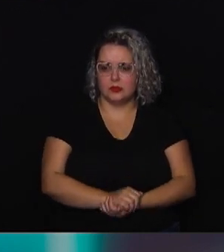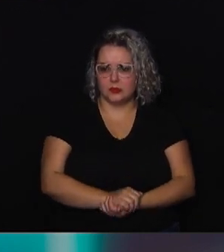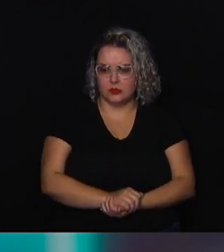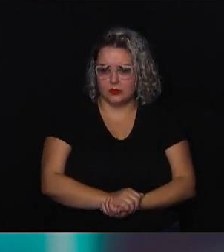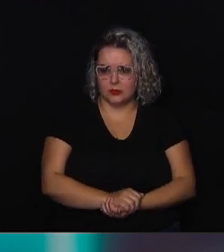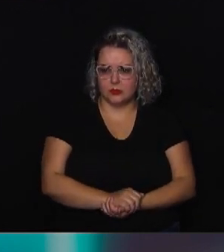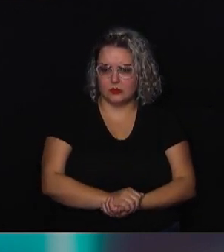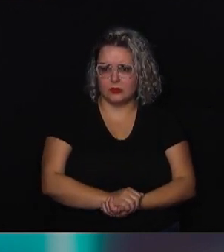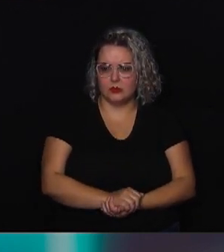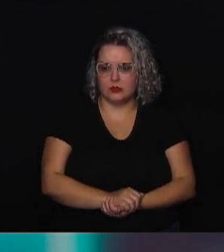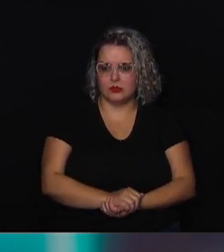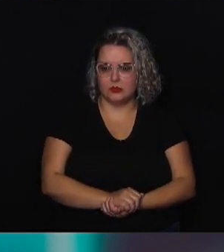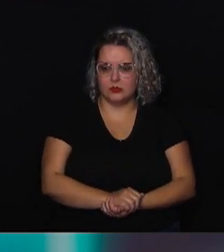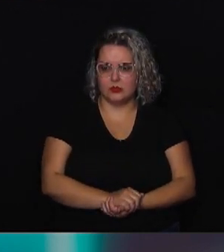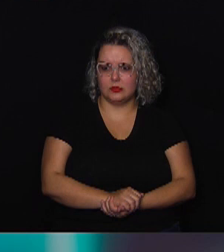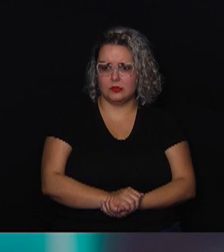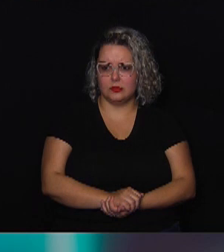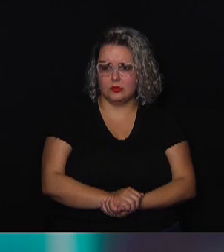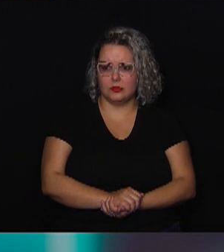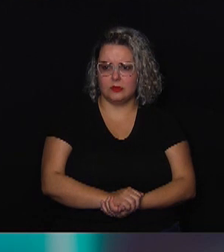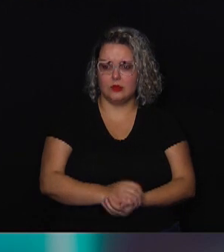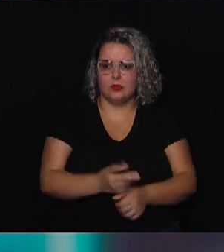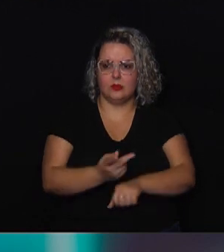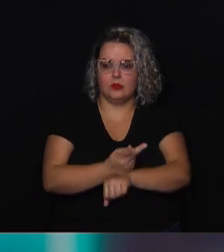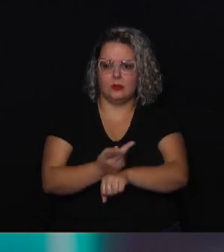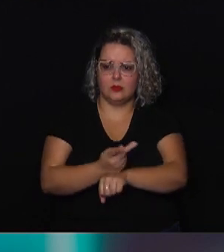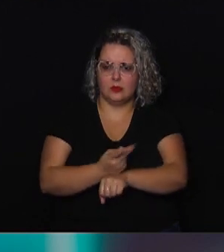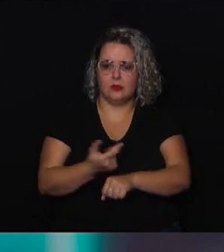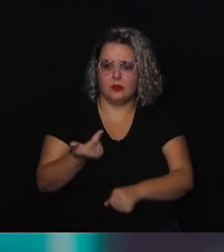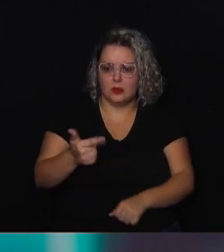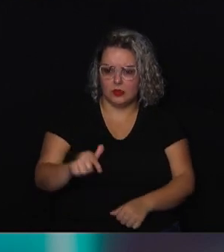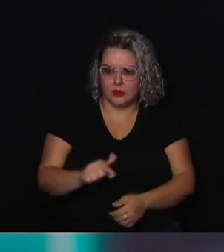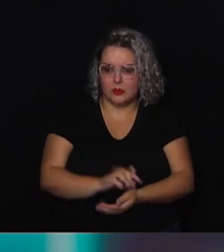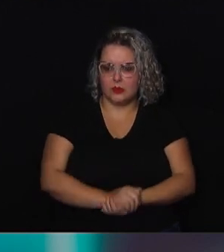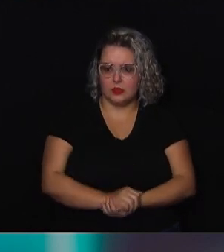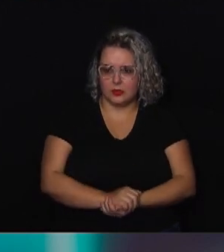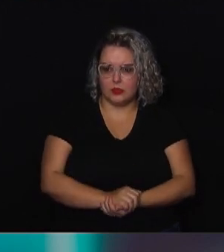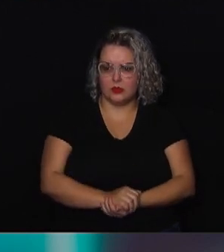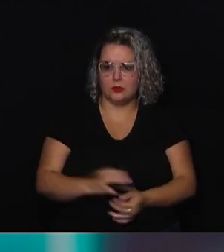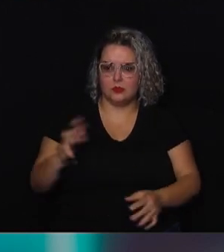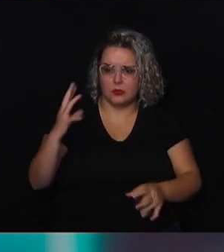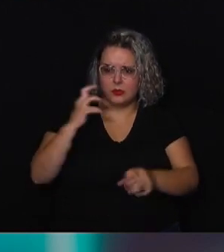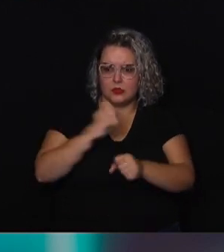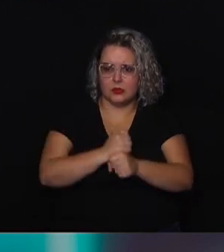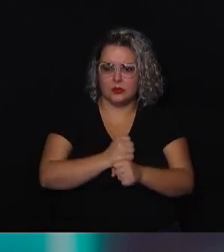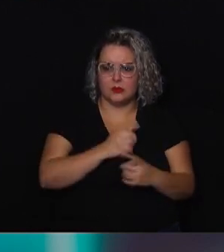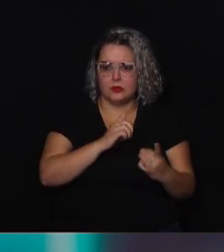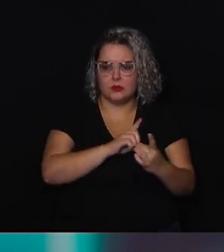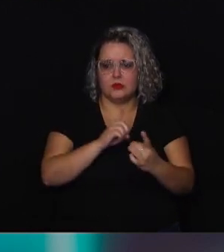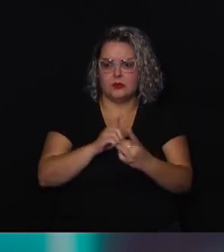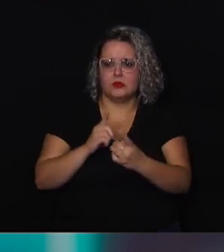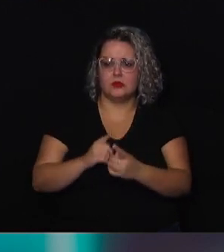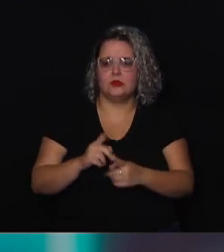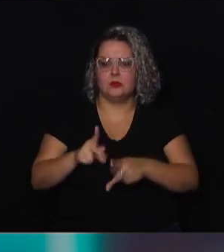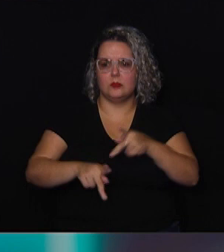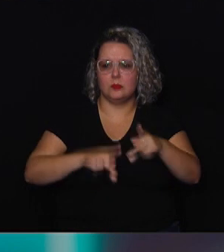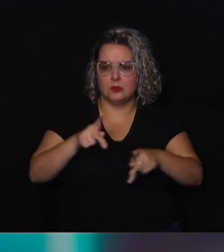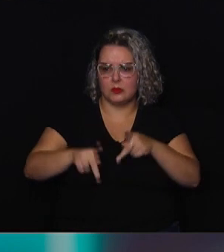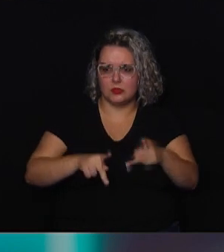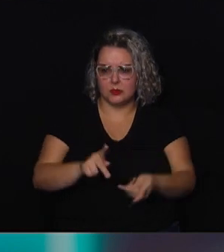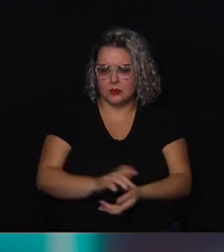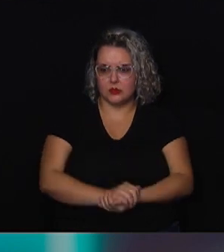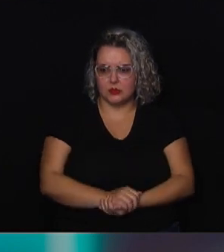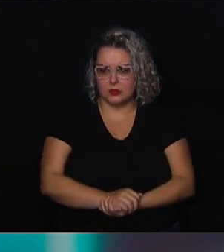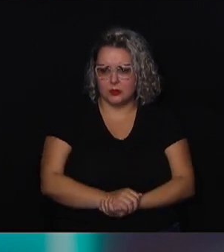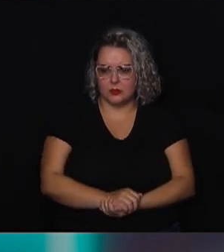gente está aí correndo atrás para poder manter o quadro completo para atender às necessidades da população. E